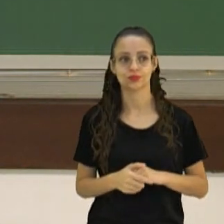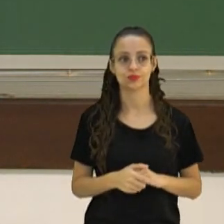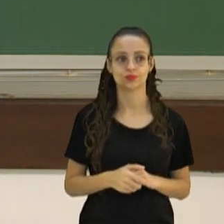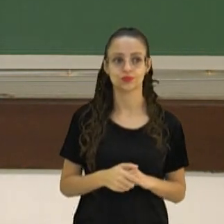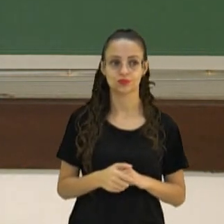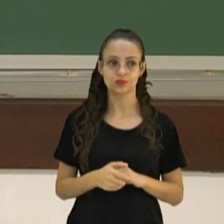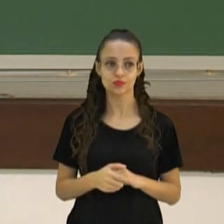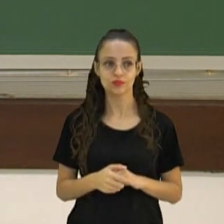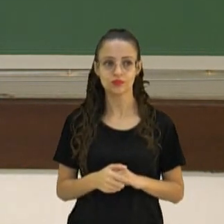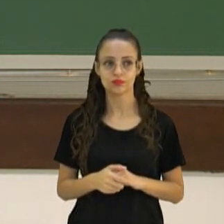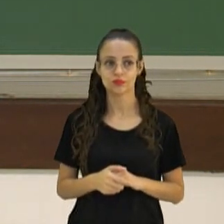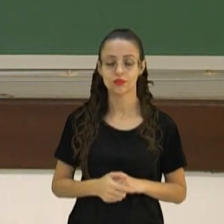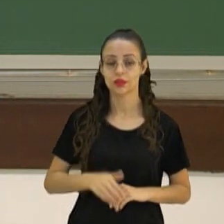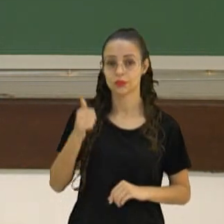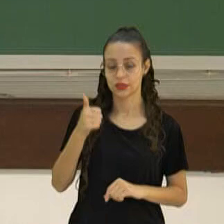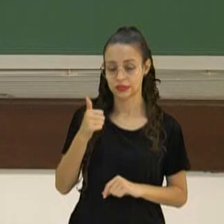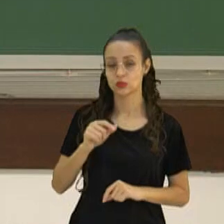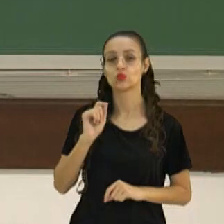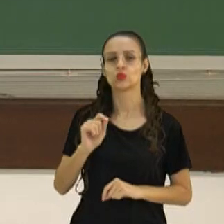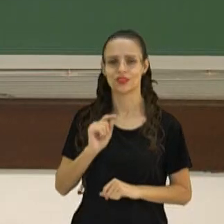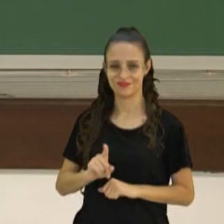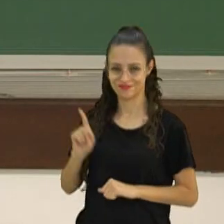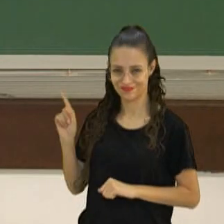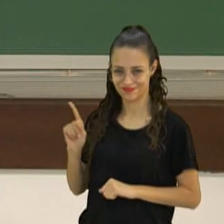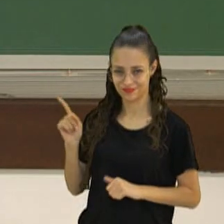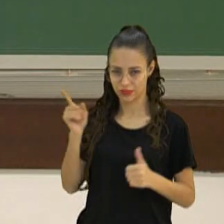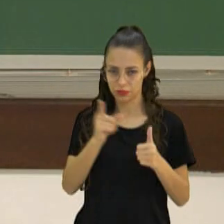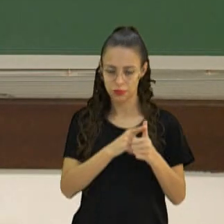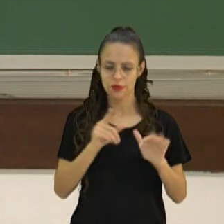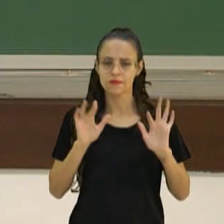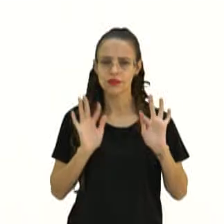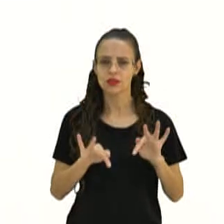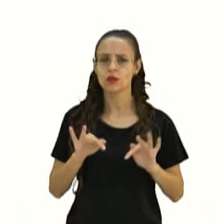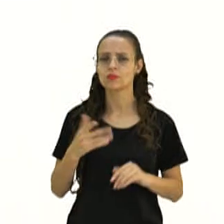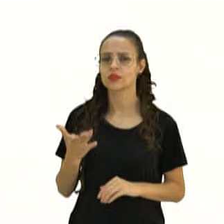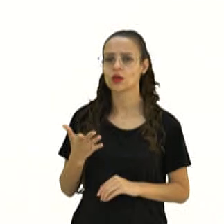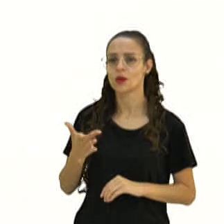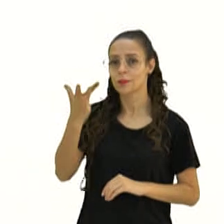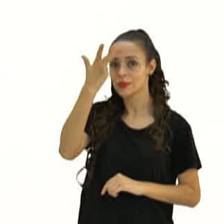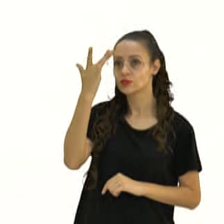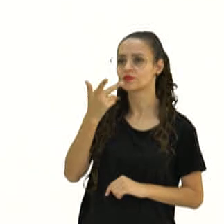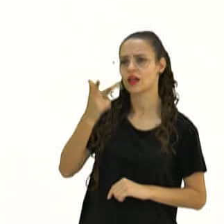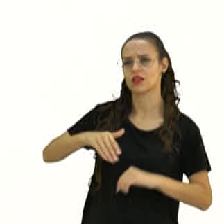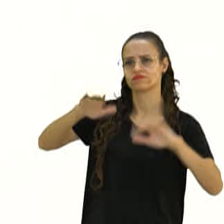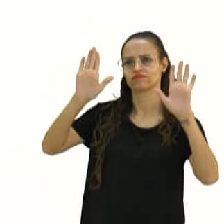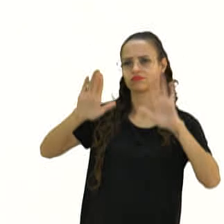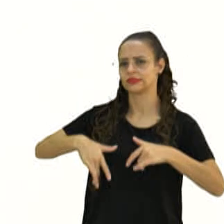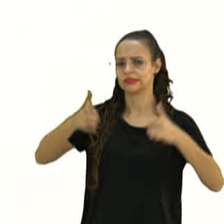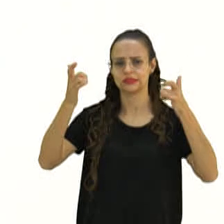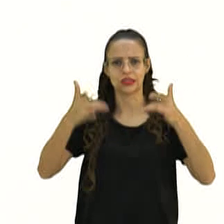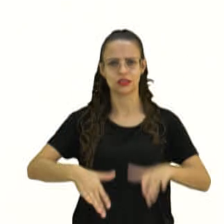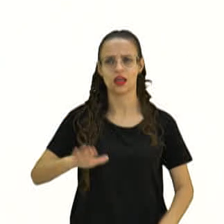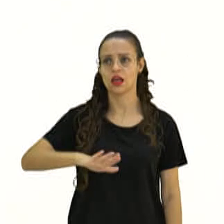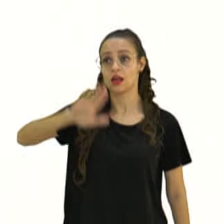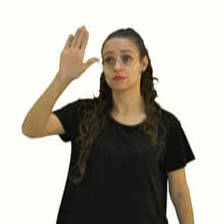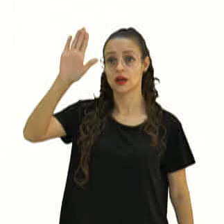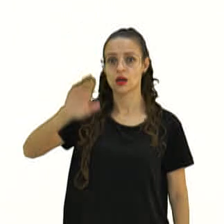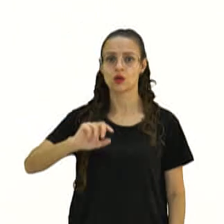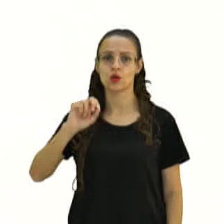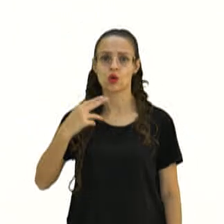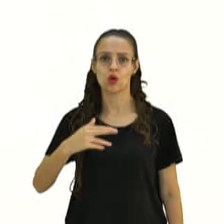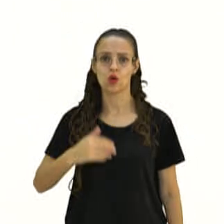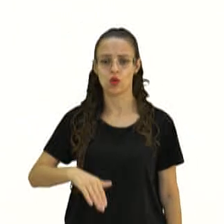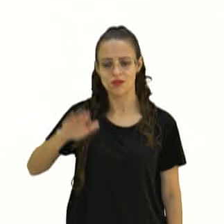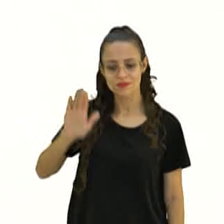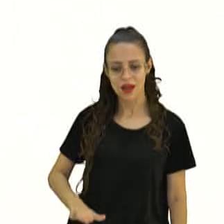retratadas aqui para vocês. Então a primeira delas é finalização. Então quando o atleta comunica a desistência de forma física, usando a mão, dando tapas